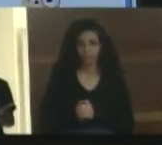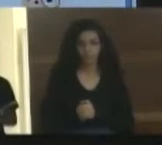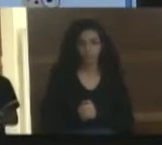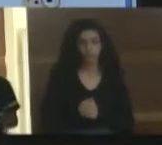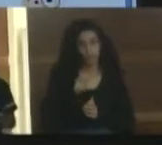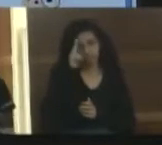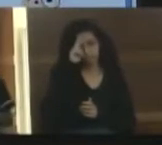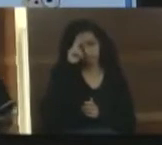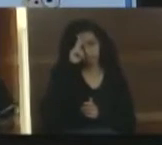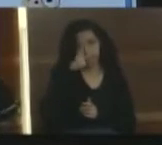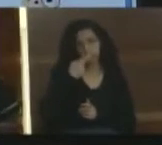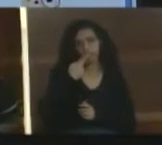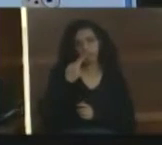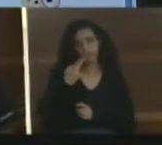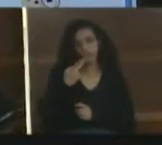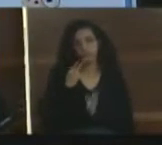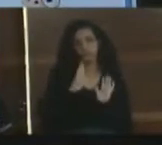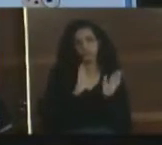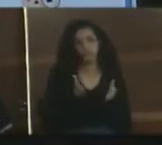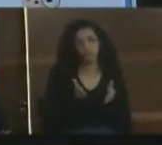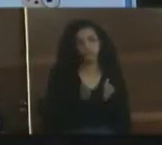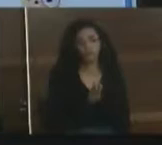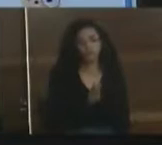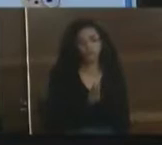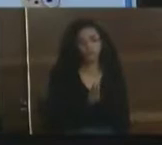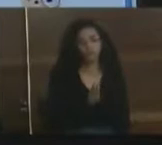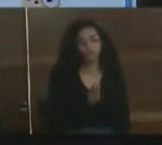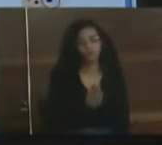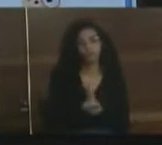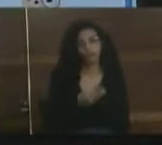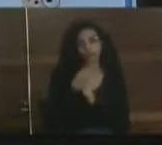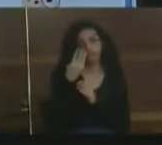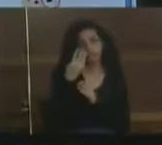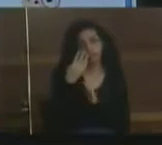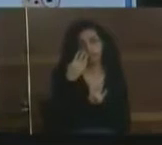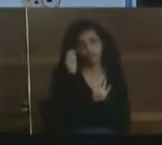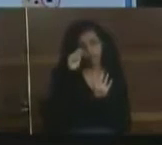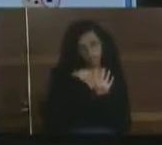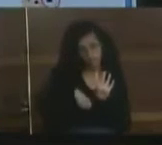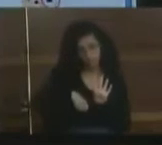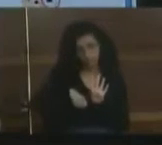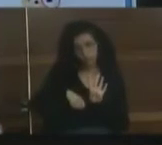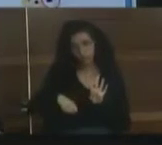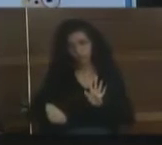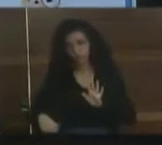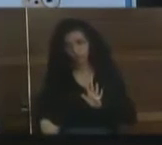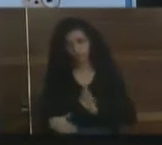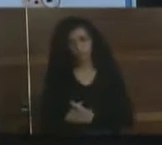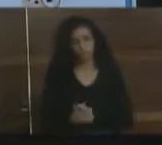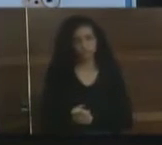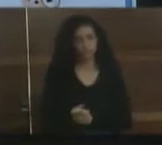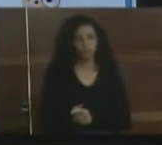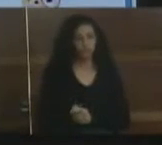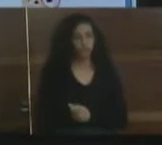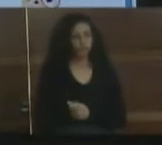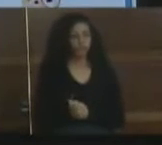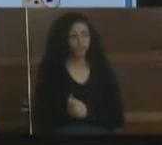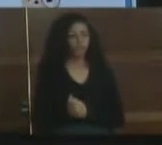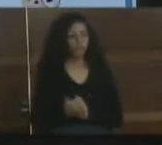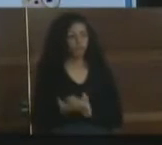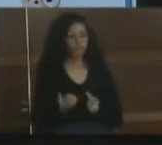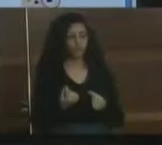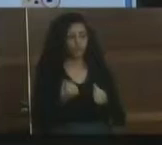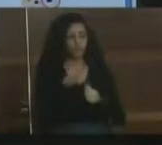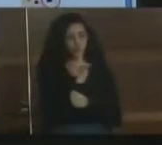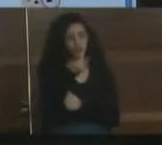e lembrando que nós estamos falando da do 3º quadrimestre e a agência tributária